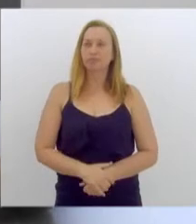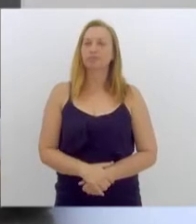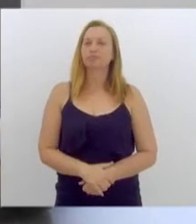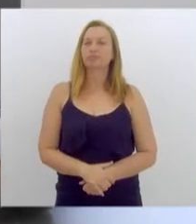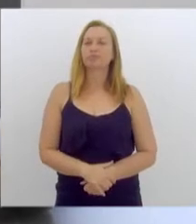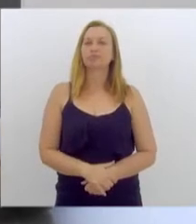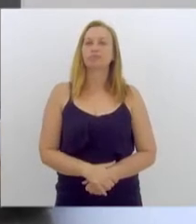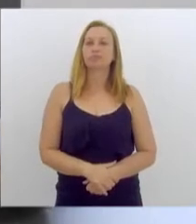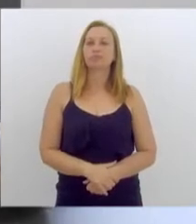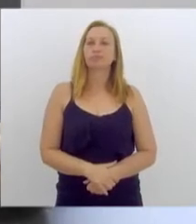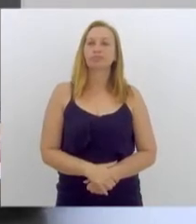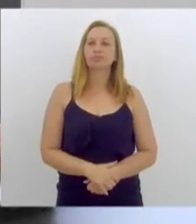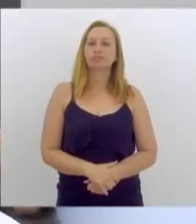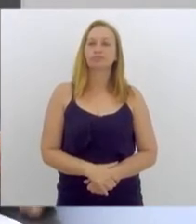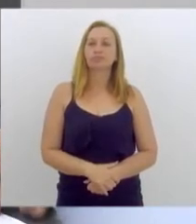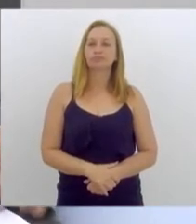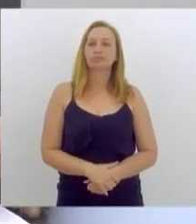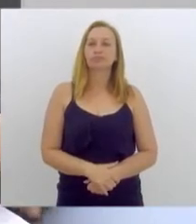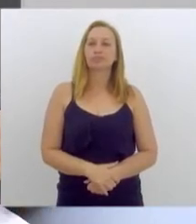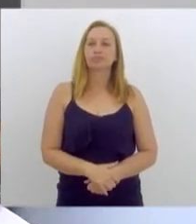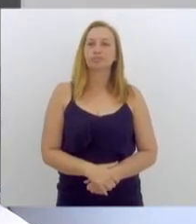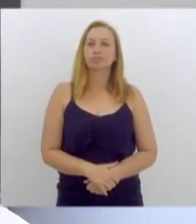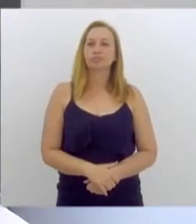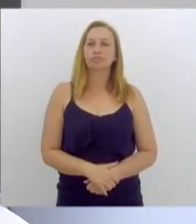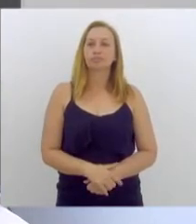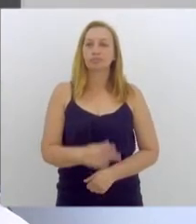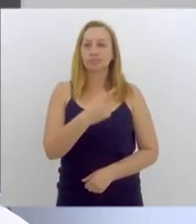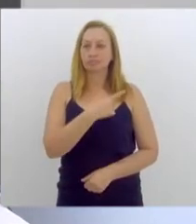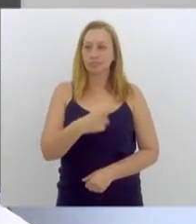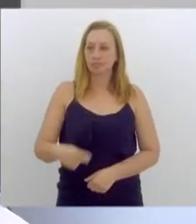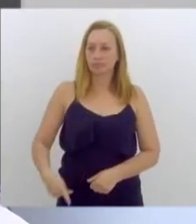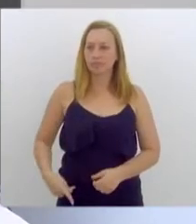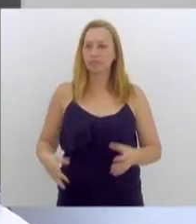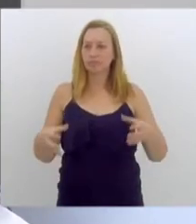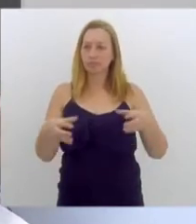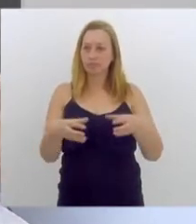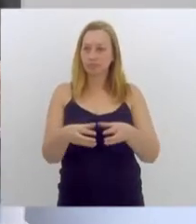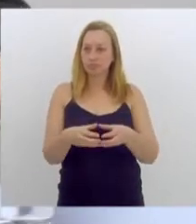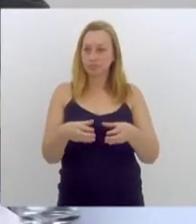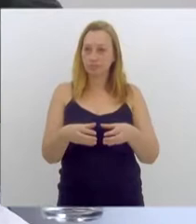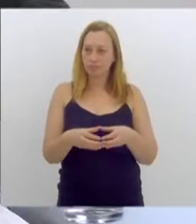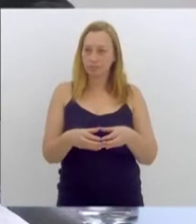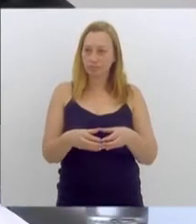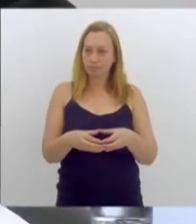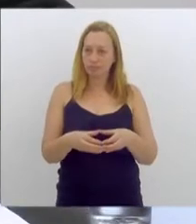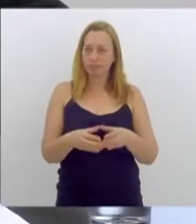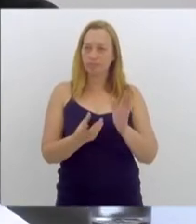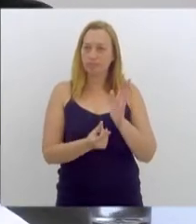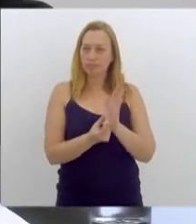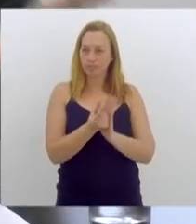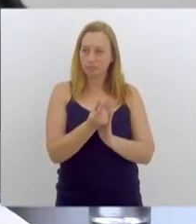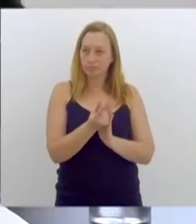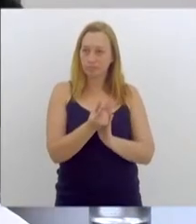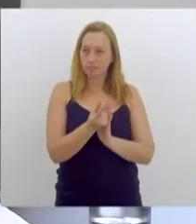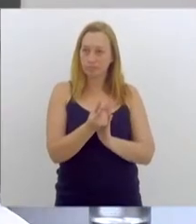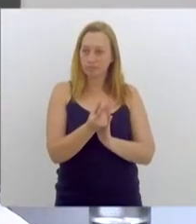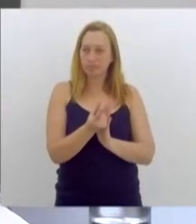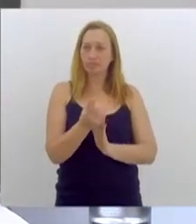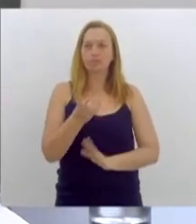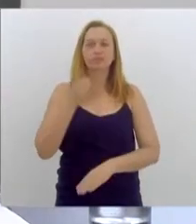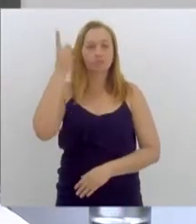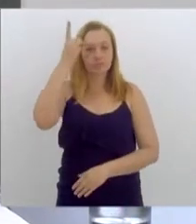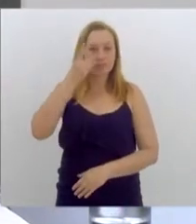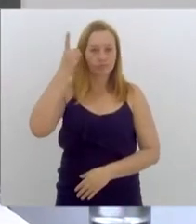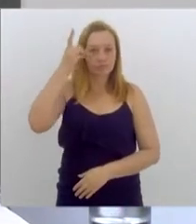queria consignar que o presidente da Comissão de orçamento Deputado